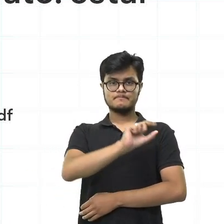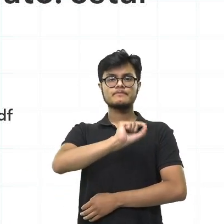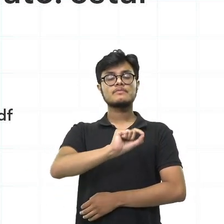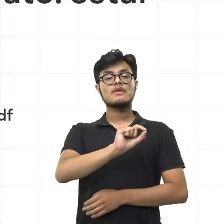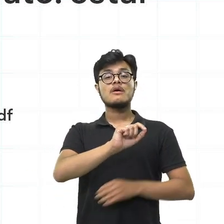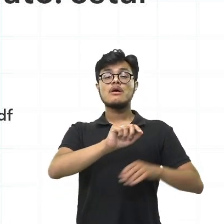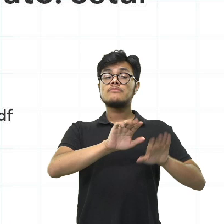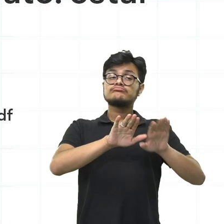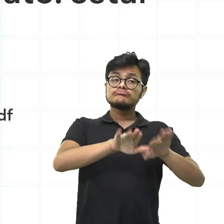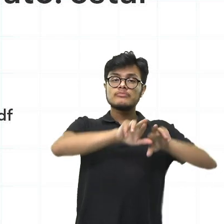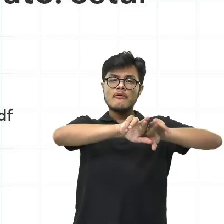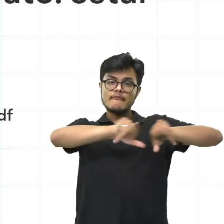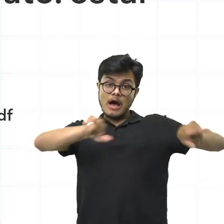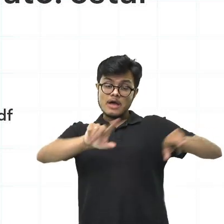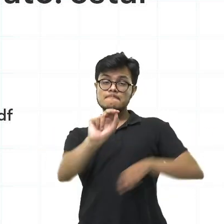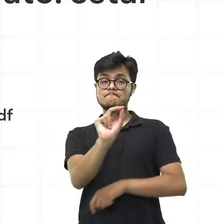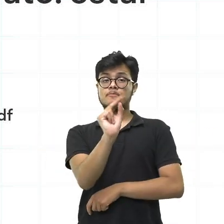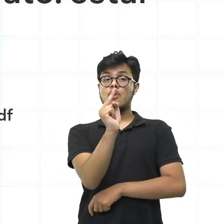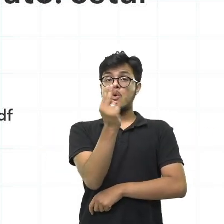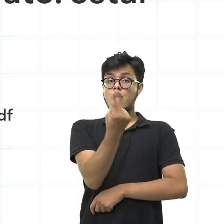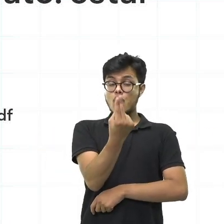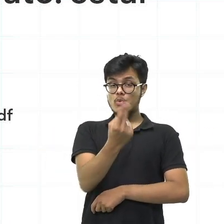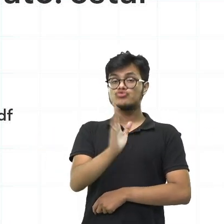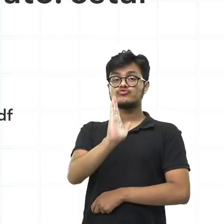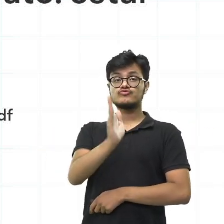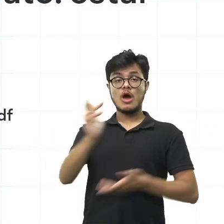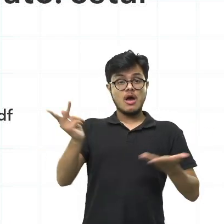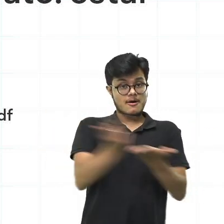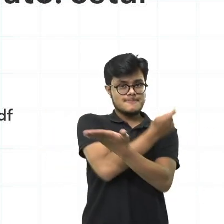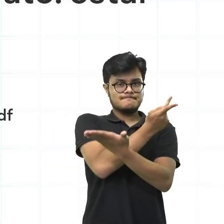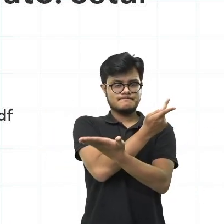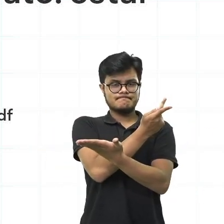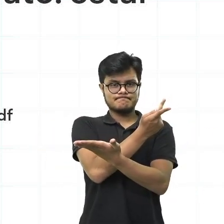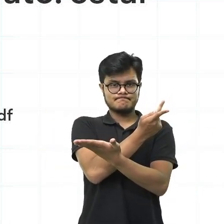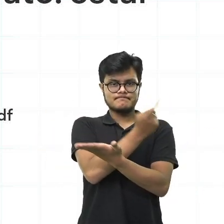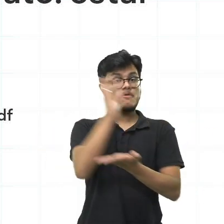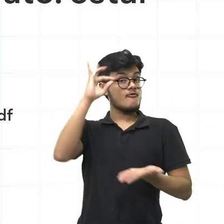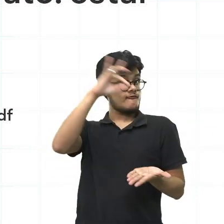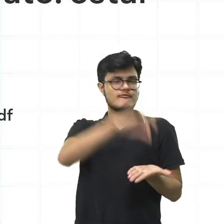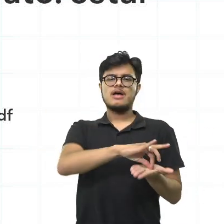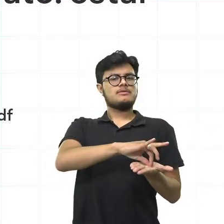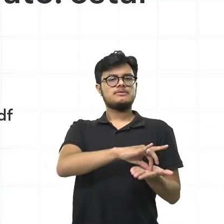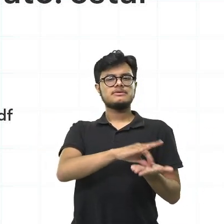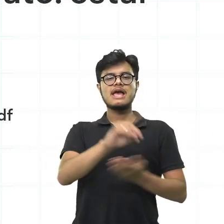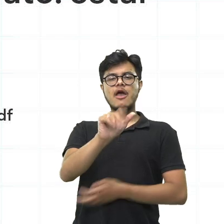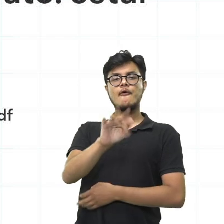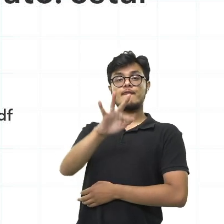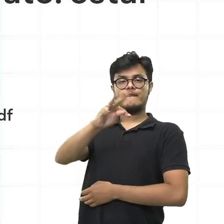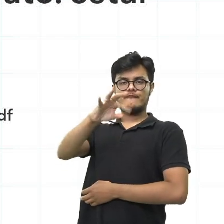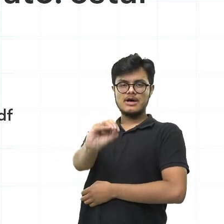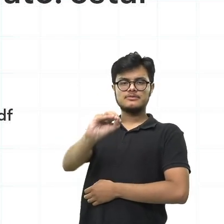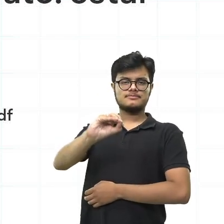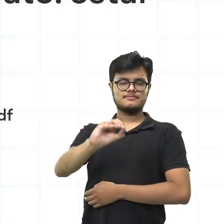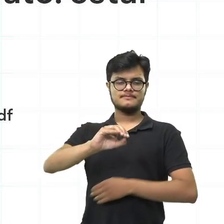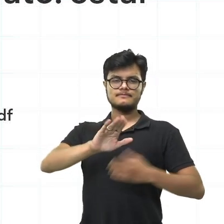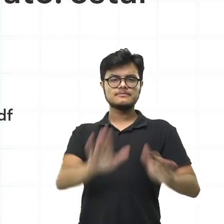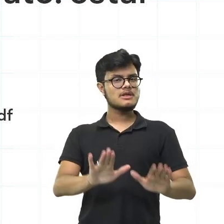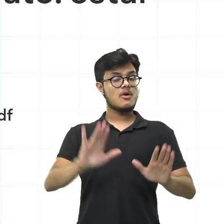ou ação feita, tá? Então, o fato ele é algo feito, é uma coisa feita, tá?